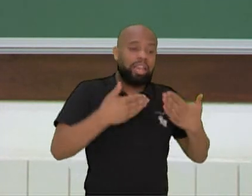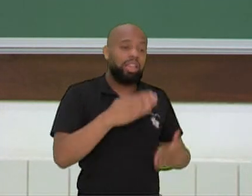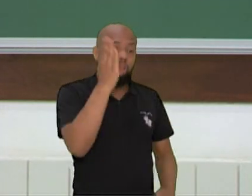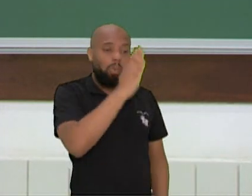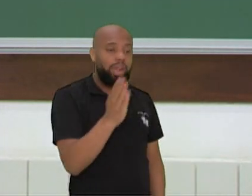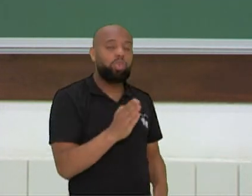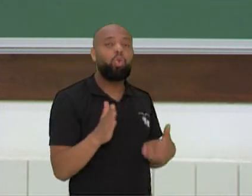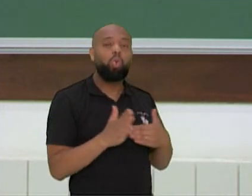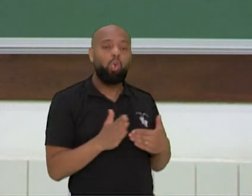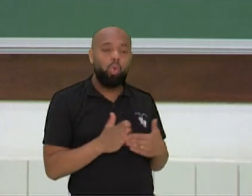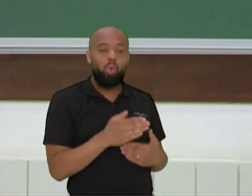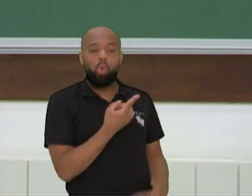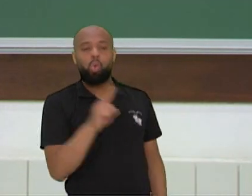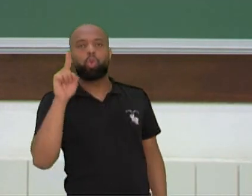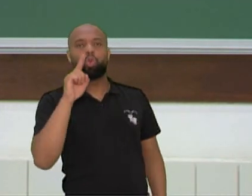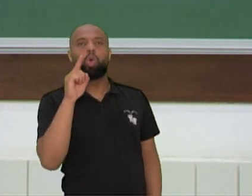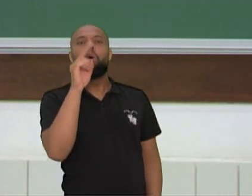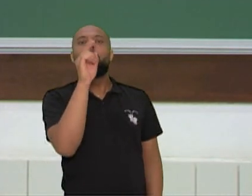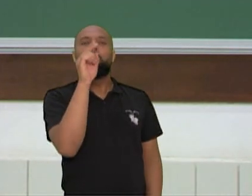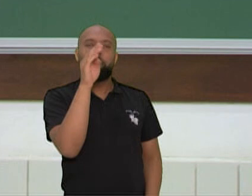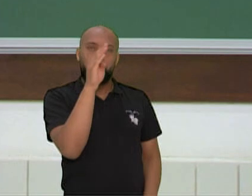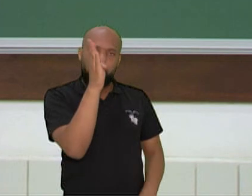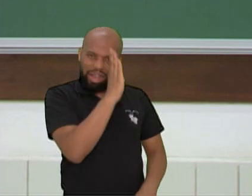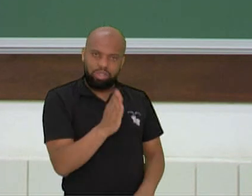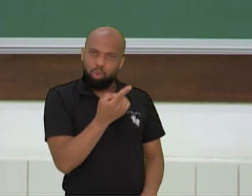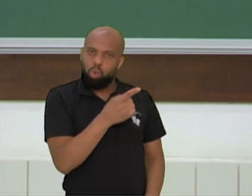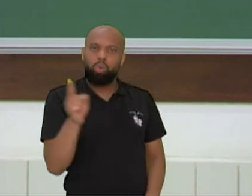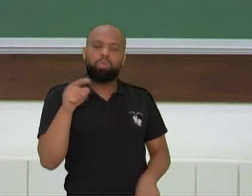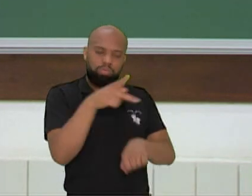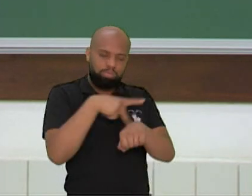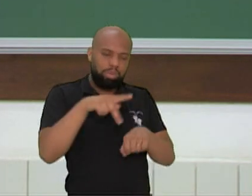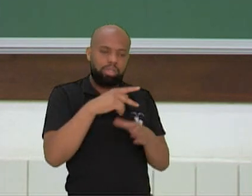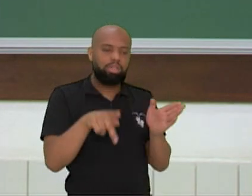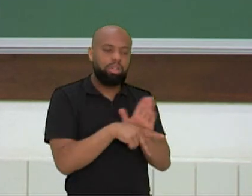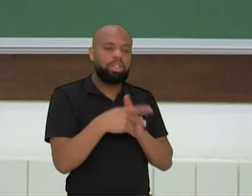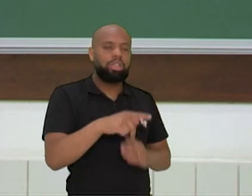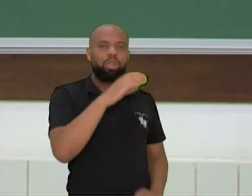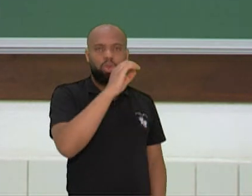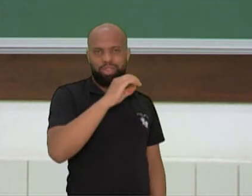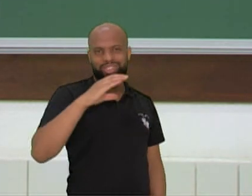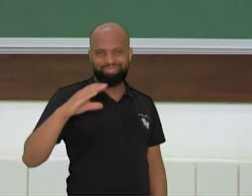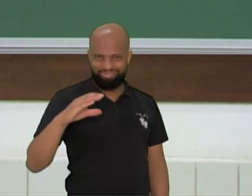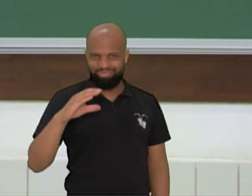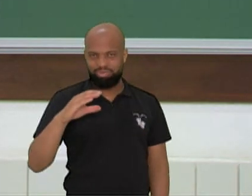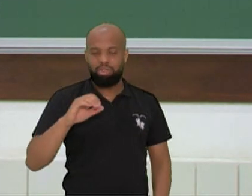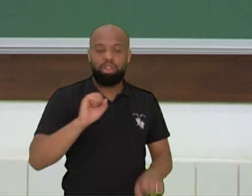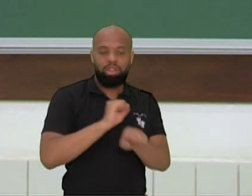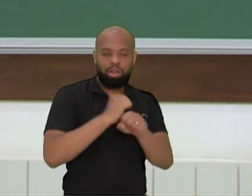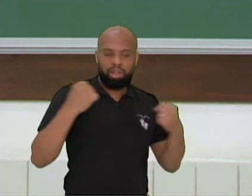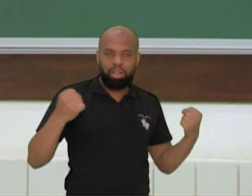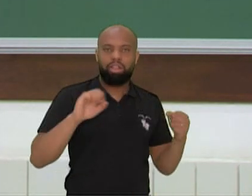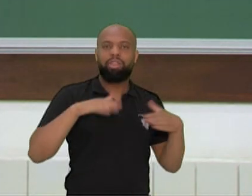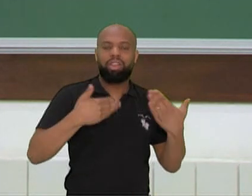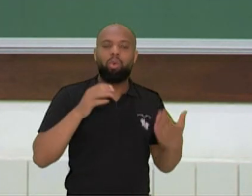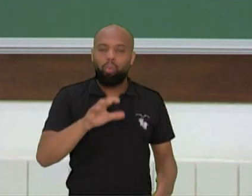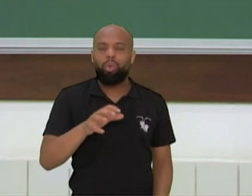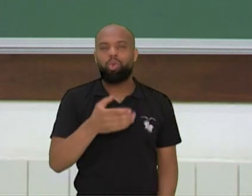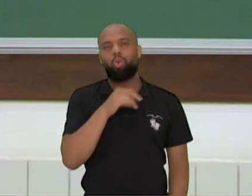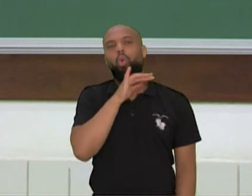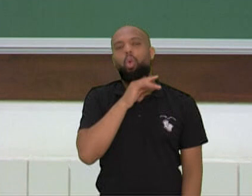país ocidental a manter essa forma de trabalho. Isso aí vai pegar muito mal para o governo